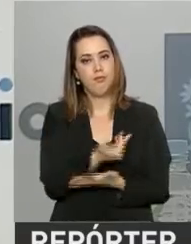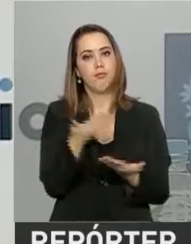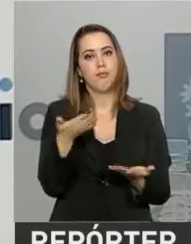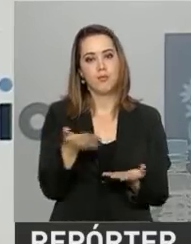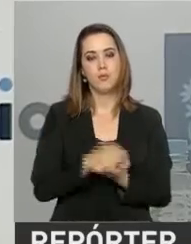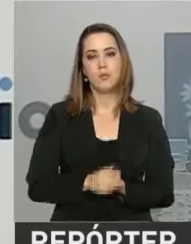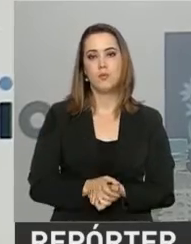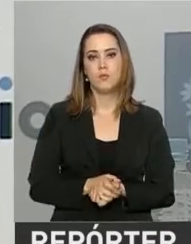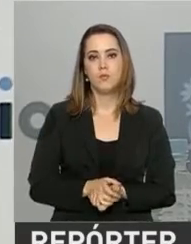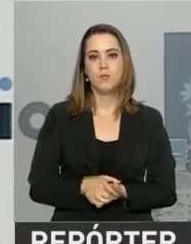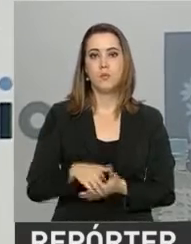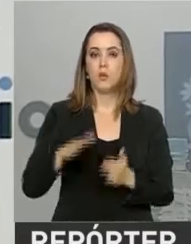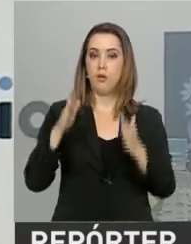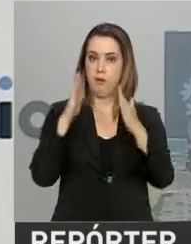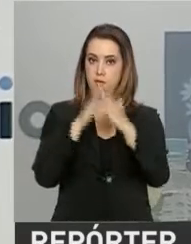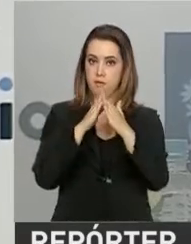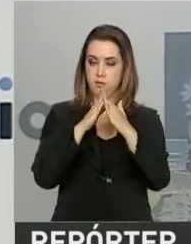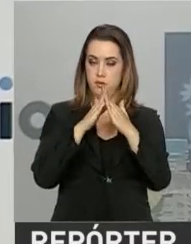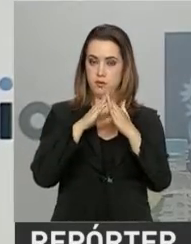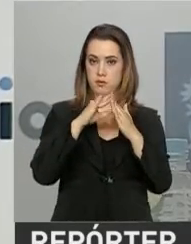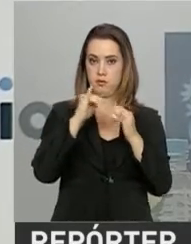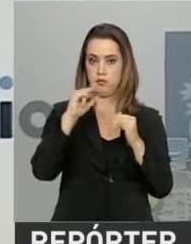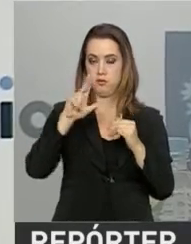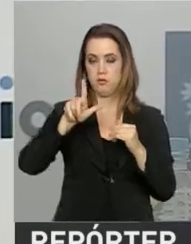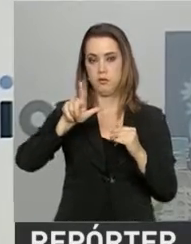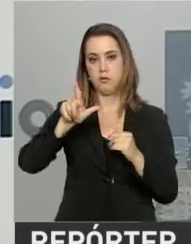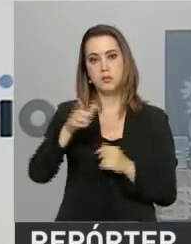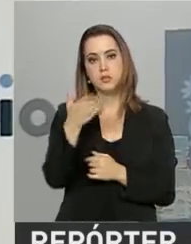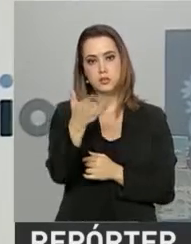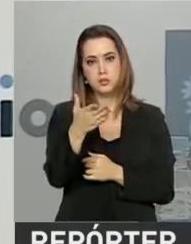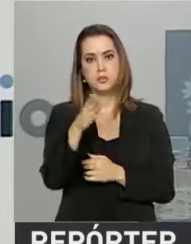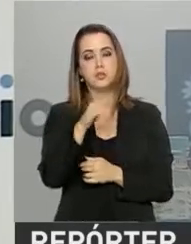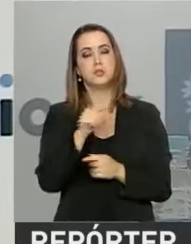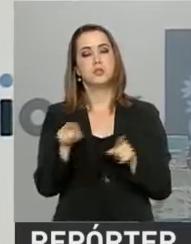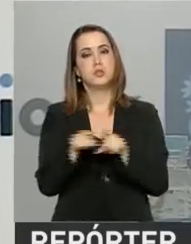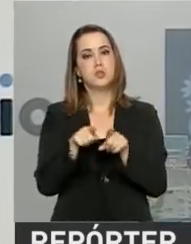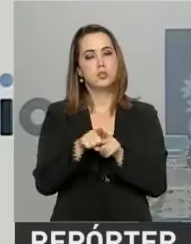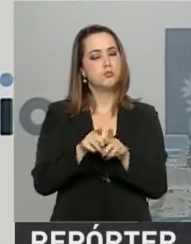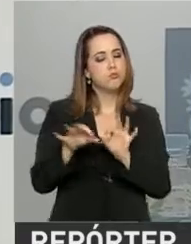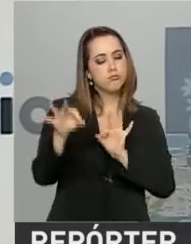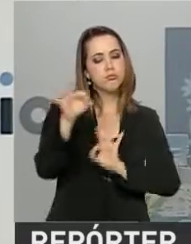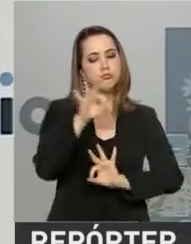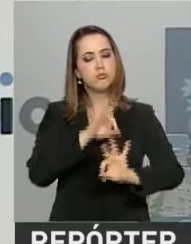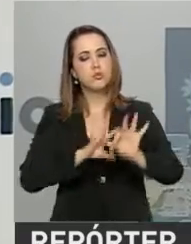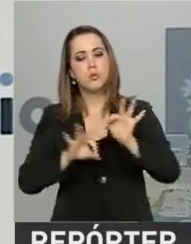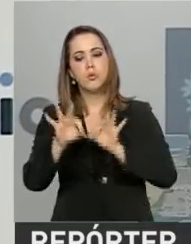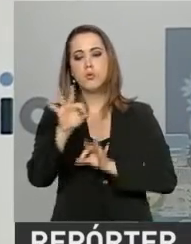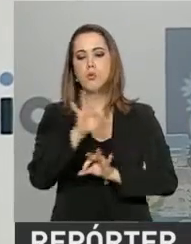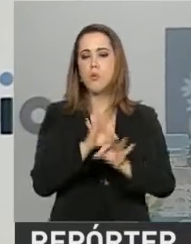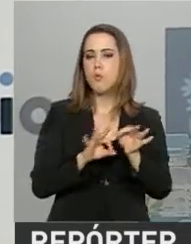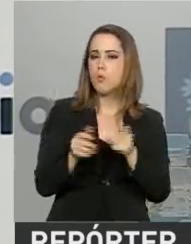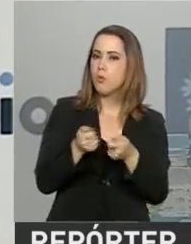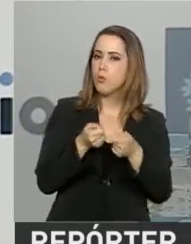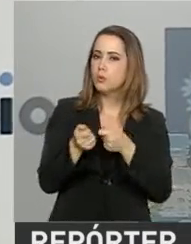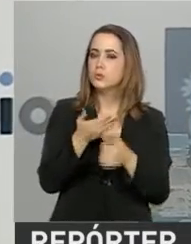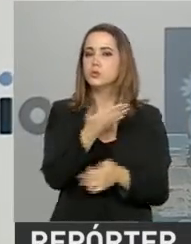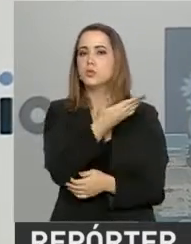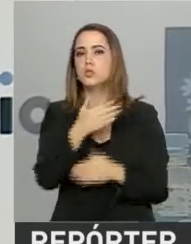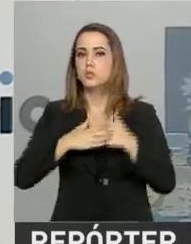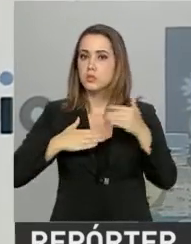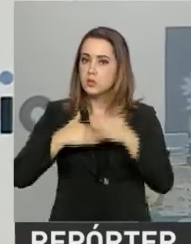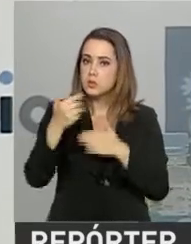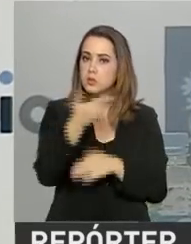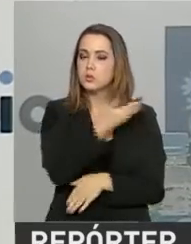à casa civil da presidência da república coordena as ações do governo federal